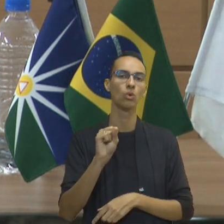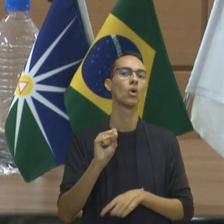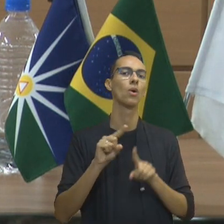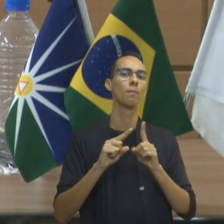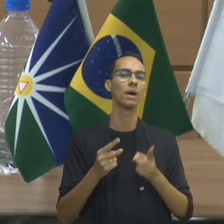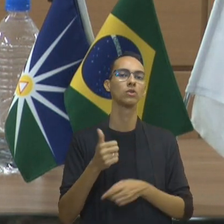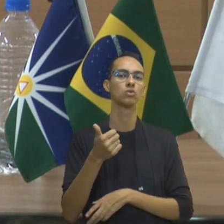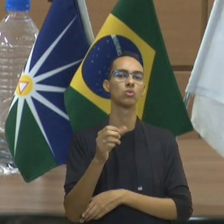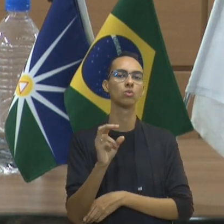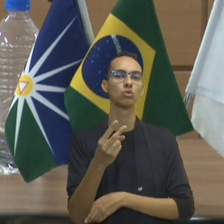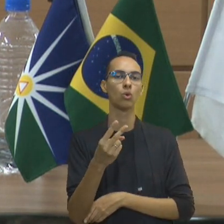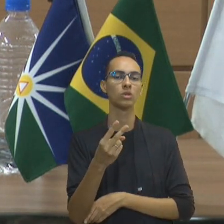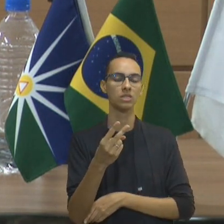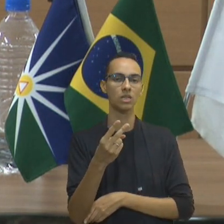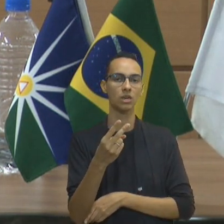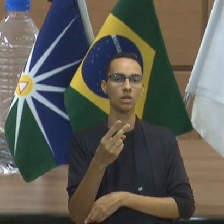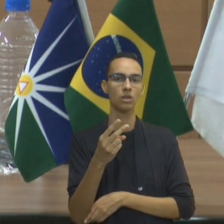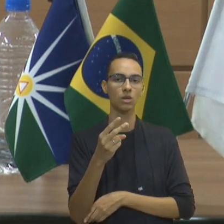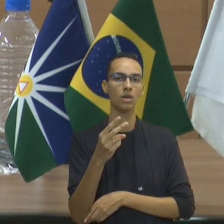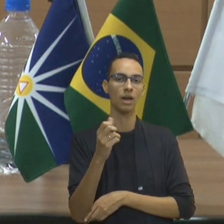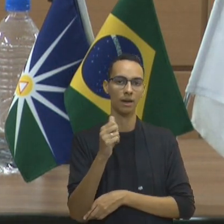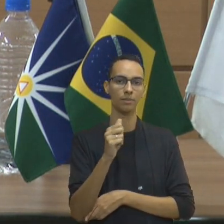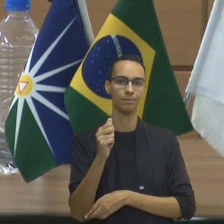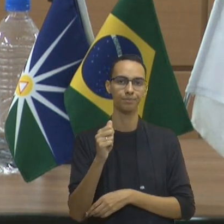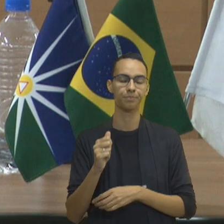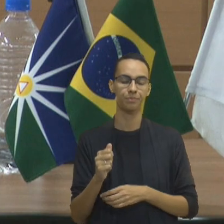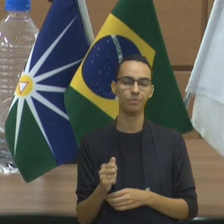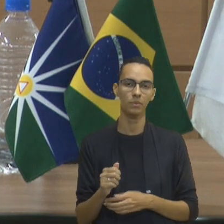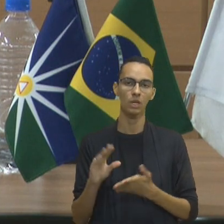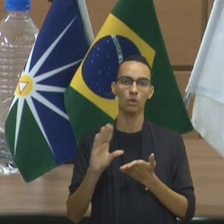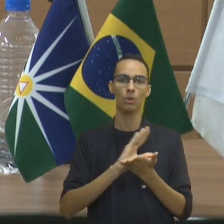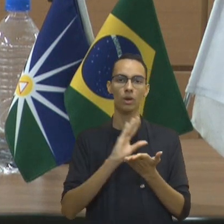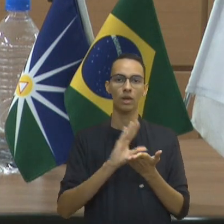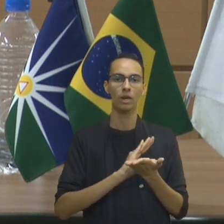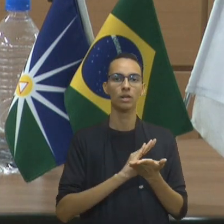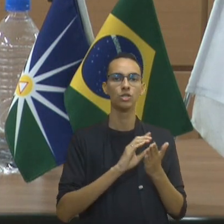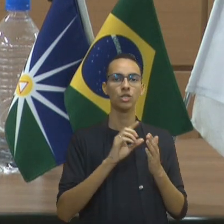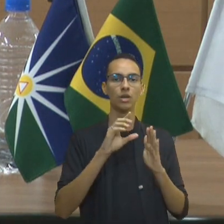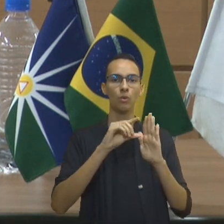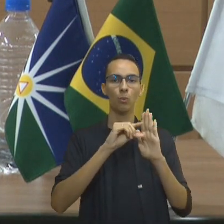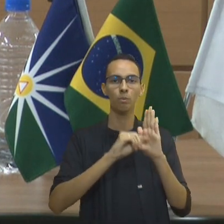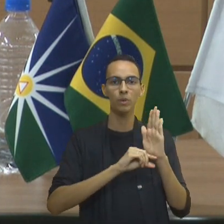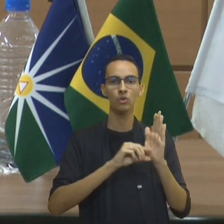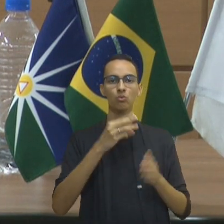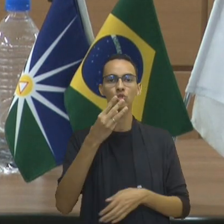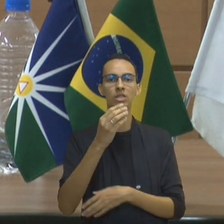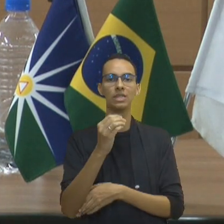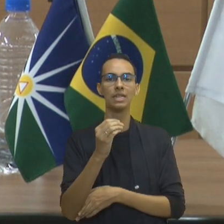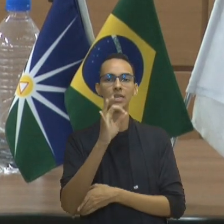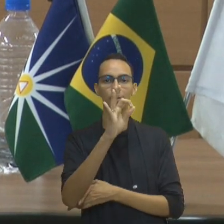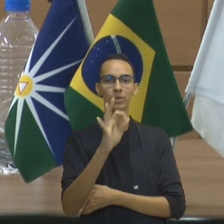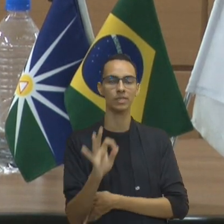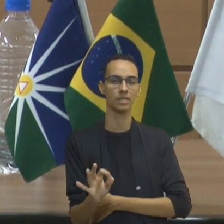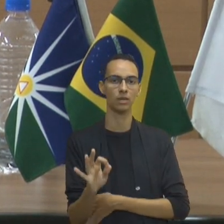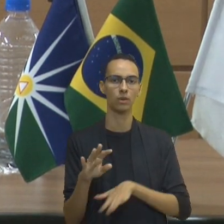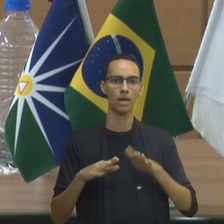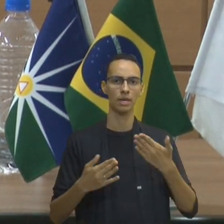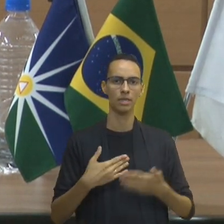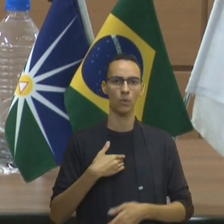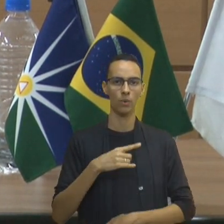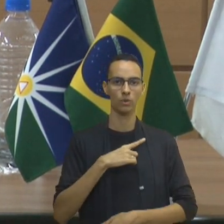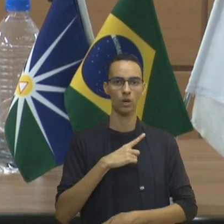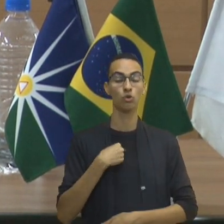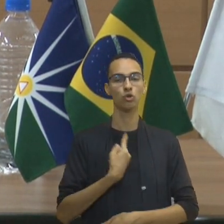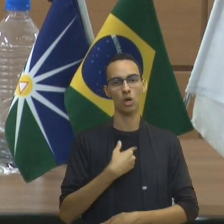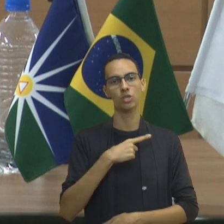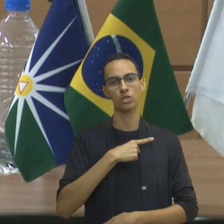implica num orçamento, ou num contingenciamento, vamos dizer assim, uma retenção de 30%. Então, nós